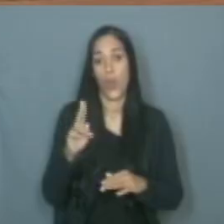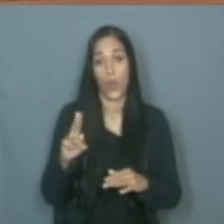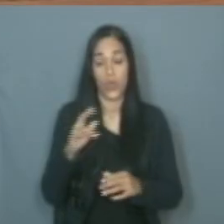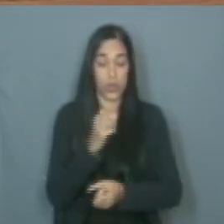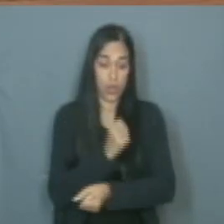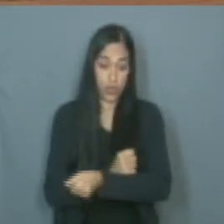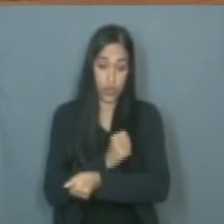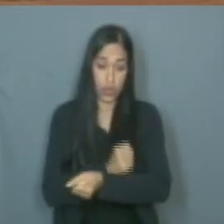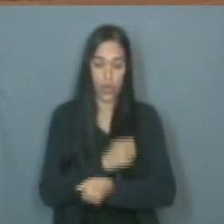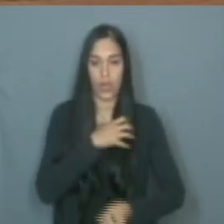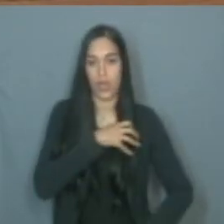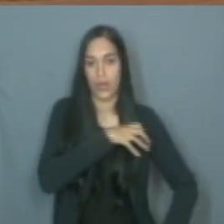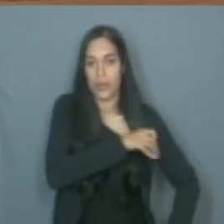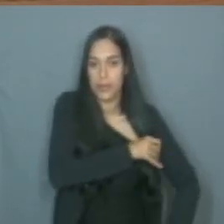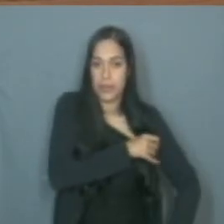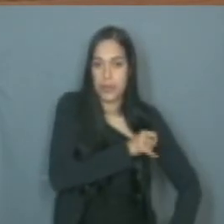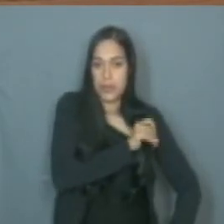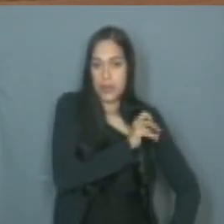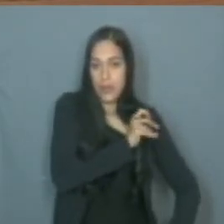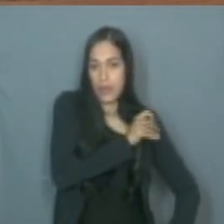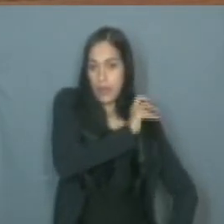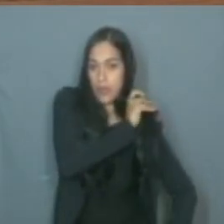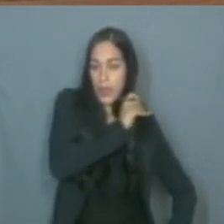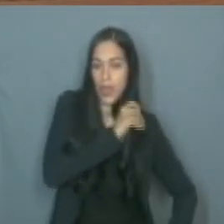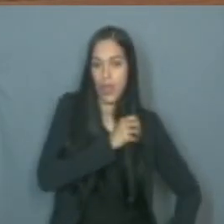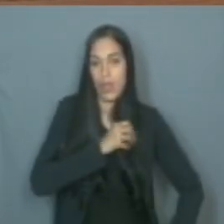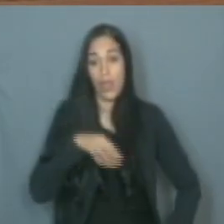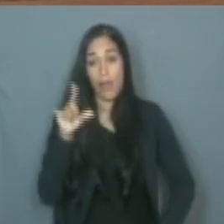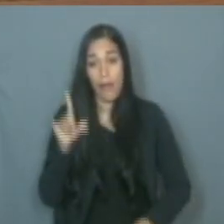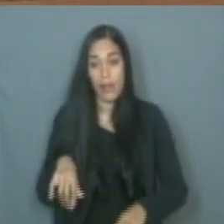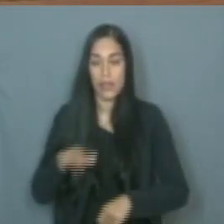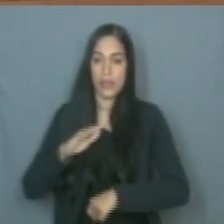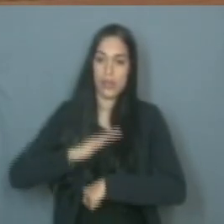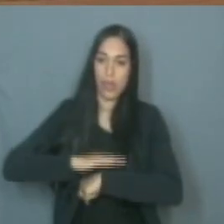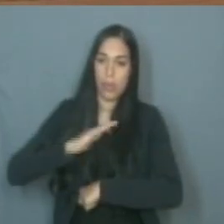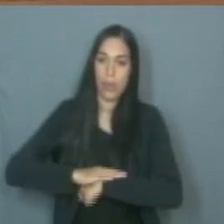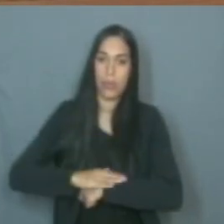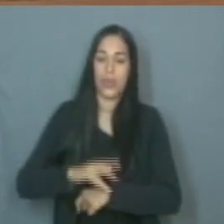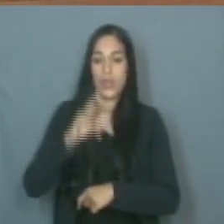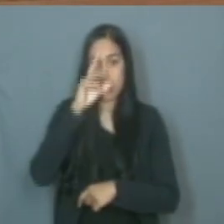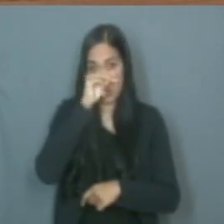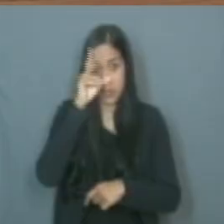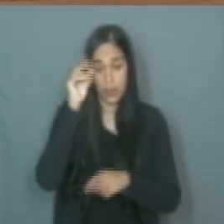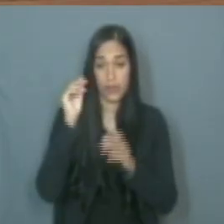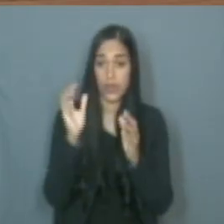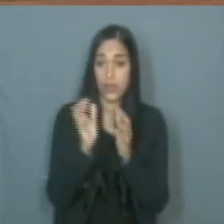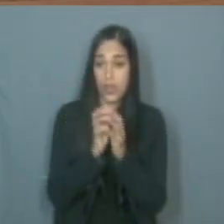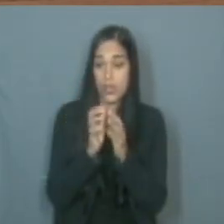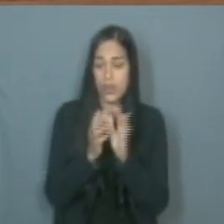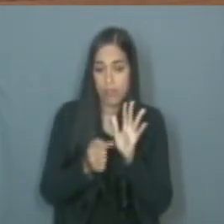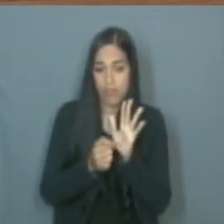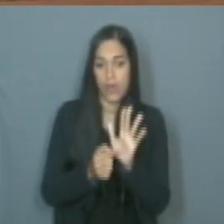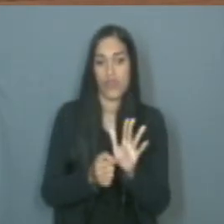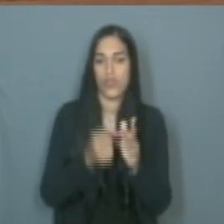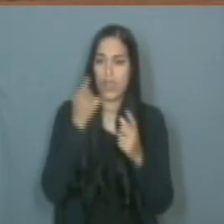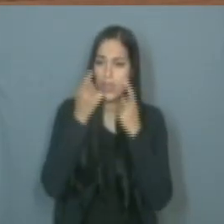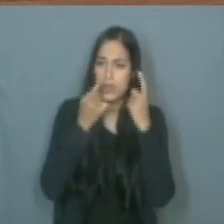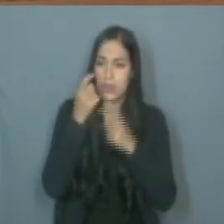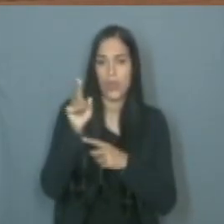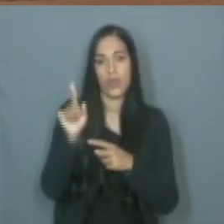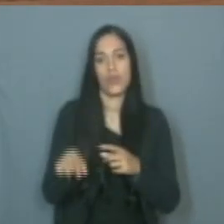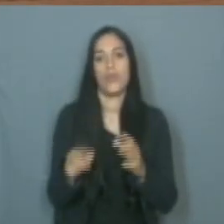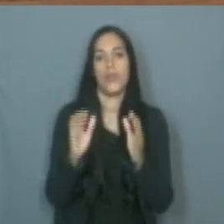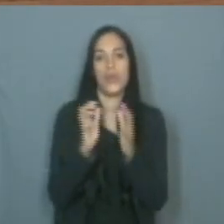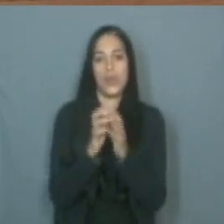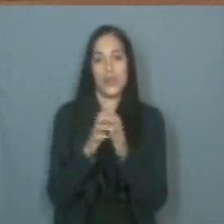E aí esse é o momento, ou já passou o momento, do prefeito do Recife mostrar que se preocupa com o recifense, não